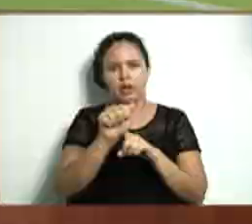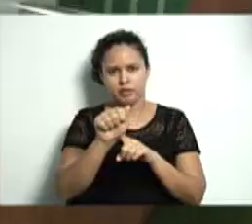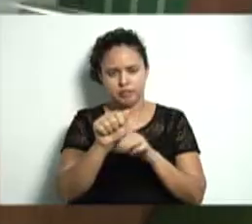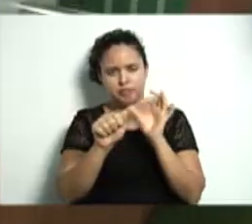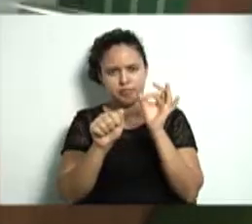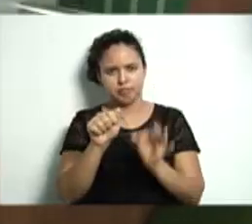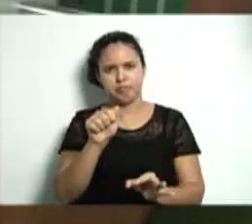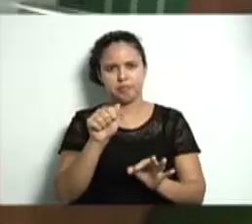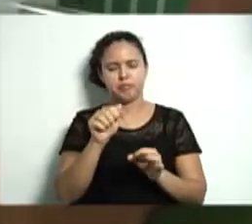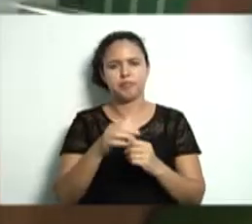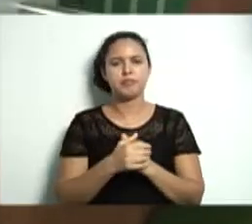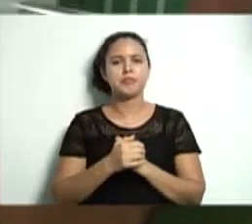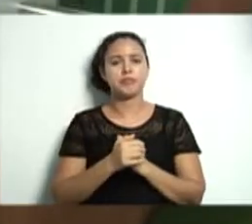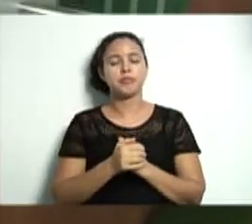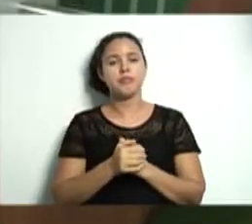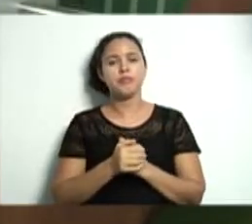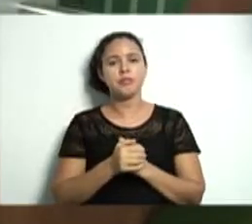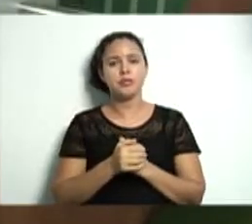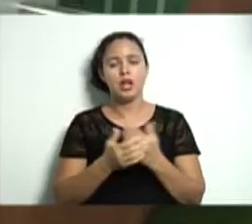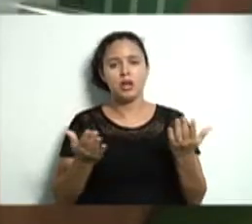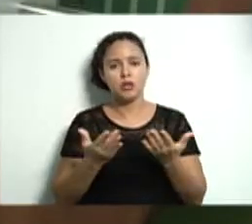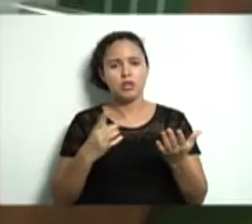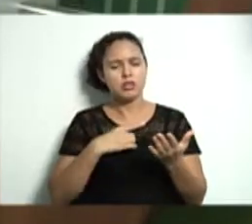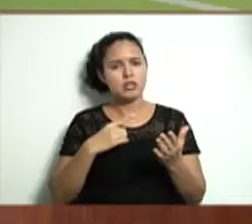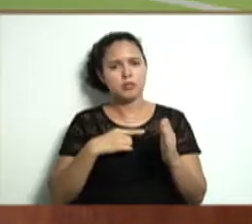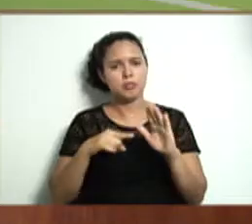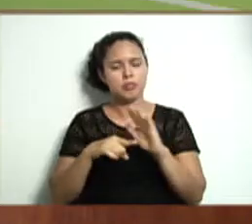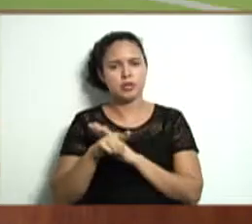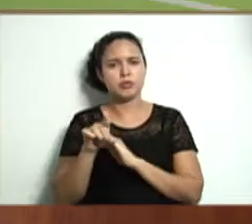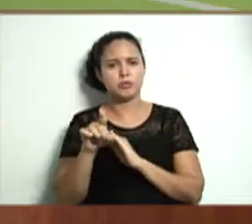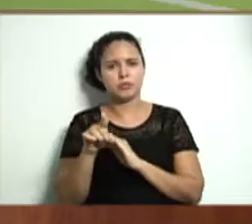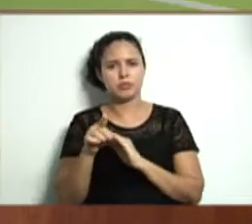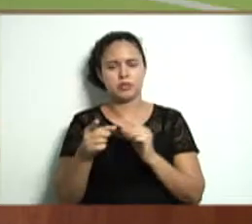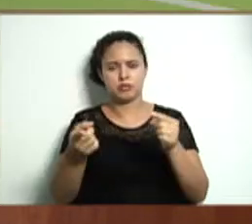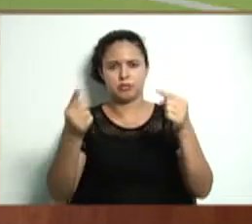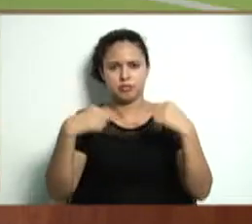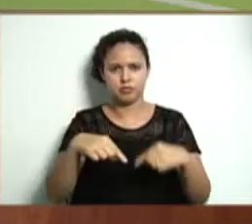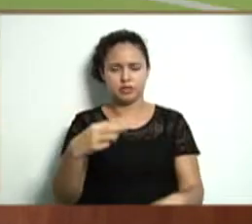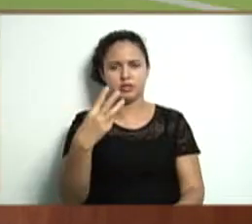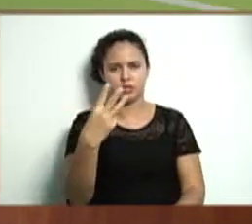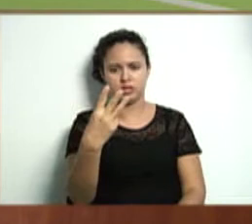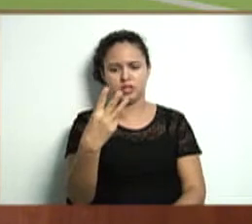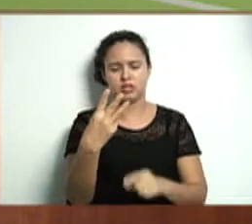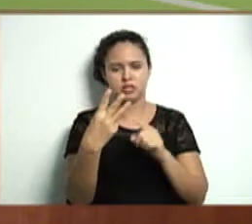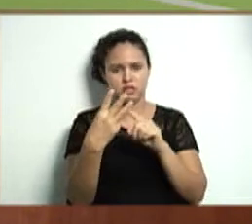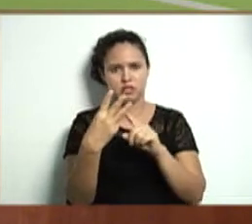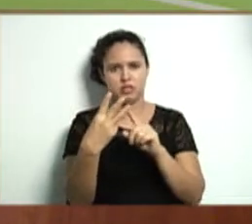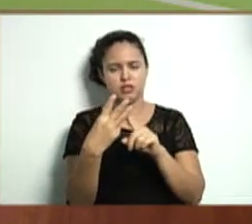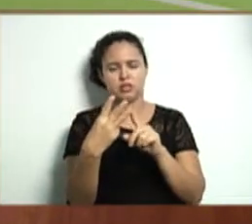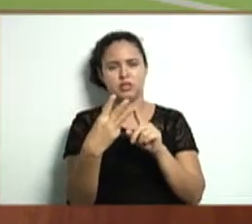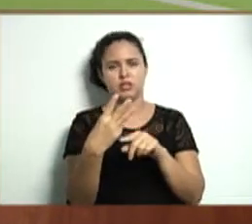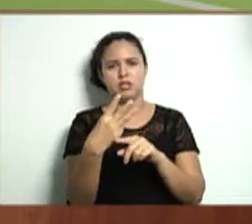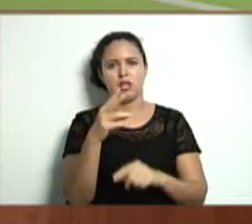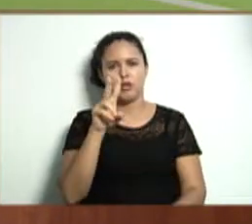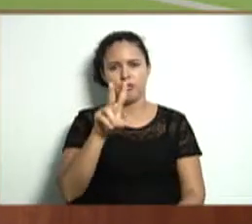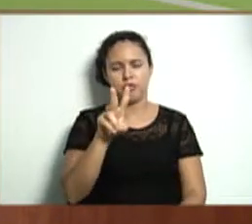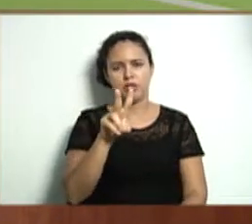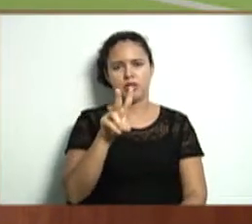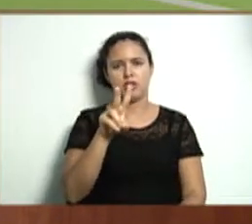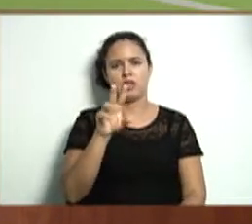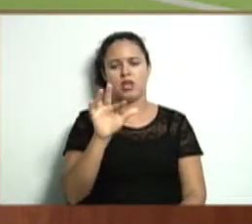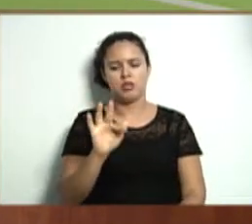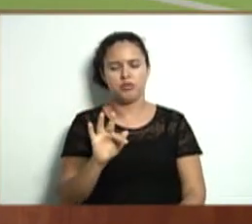questão. Então tem uma questão que se eu não me engano, é a 3, que é de VOF. Tem gente que já está postando aqui